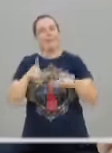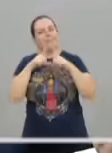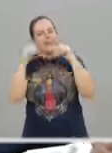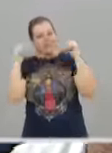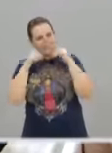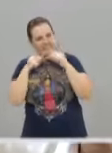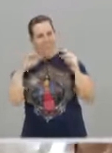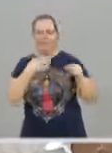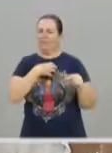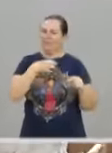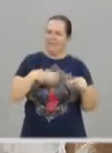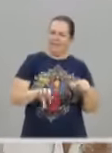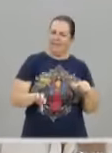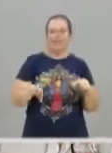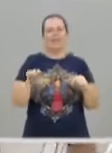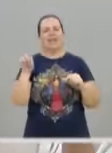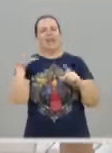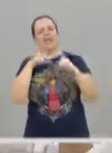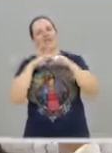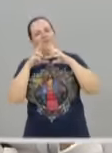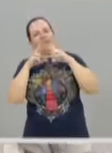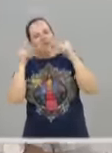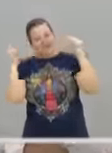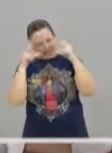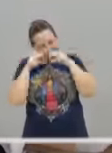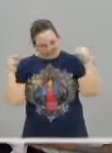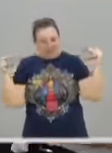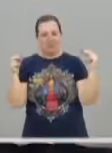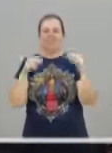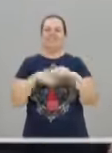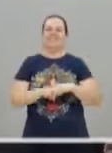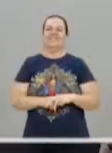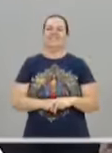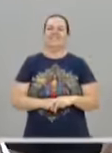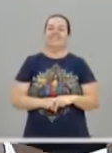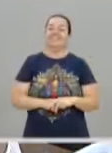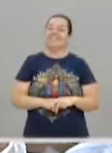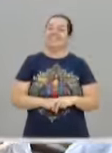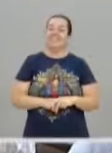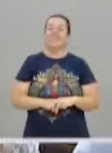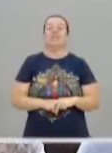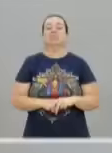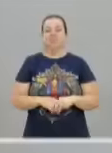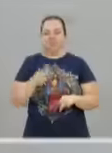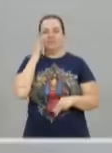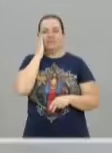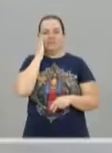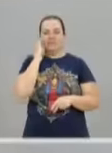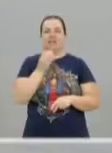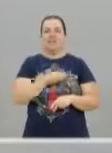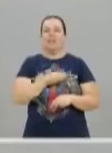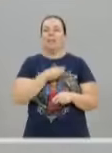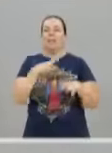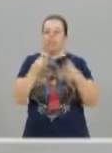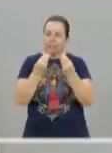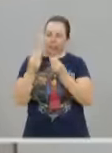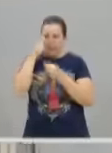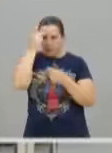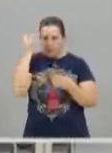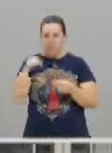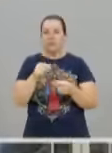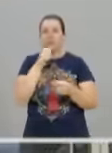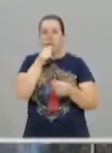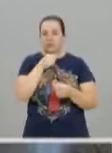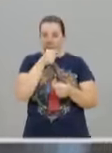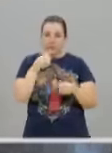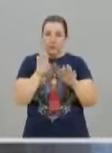Fortaleza de Florianópolis creio que vão ficar muitos pro retiro e hoje à noite nós temos o